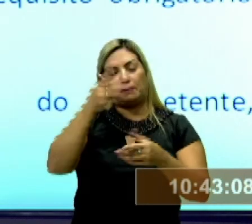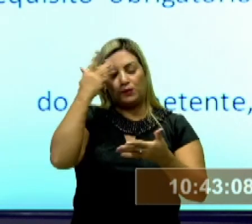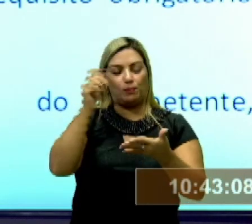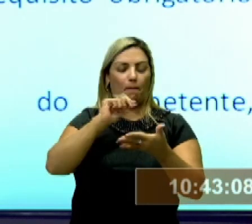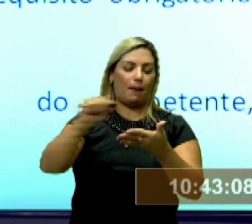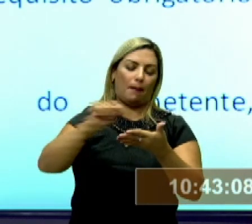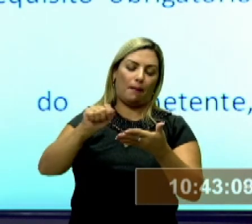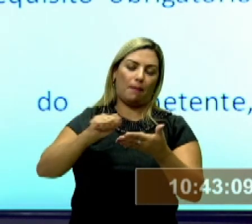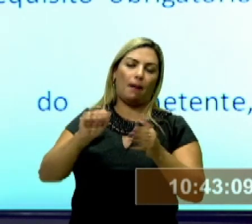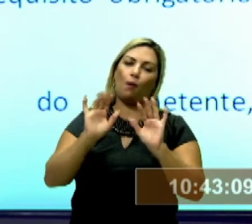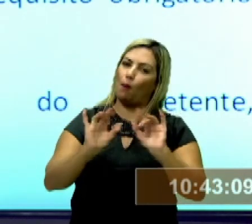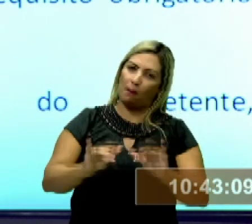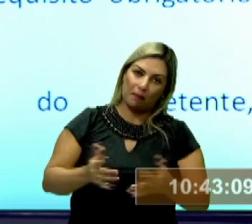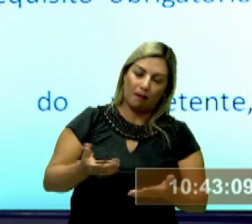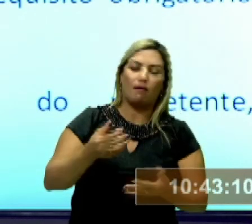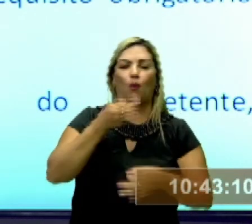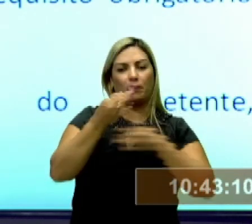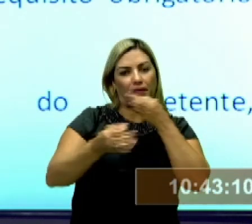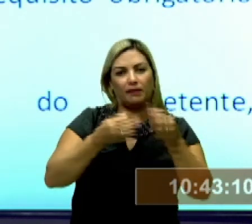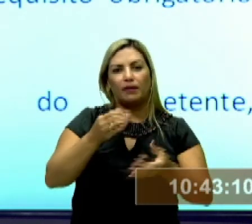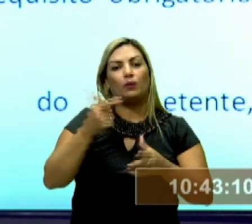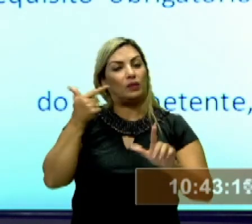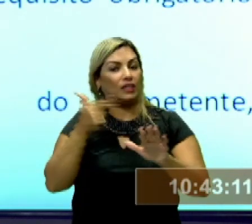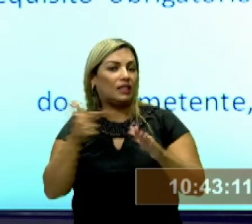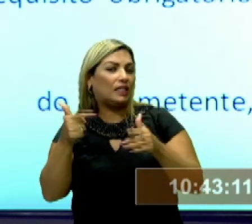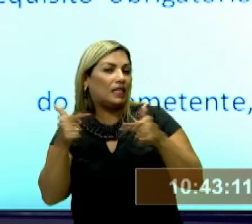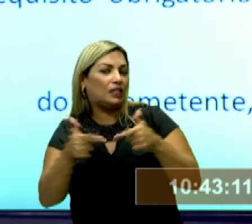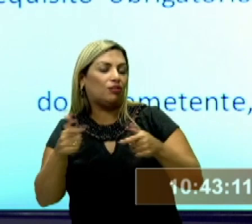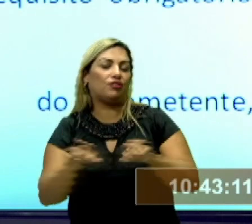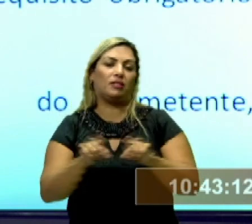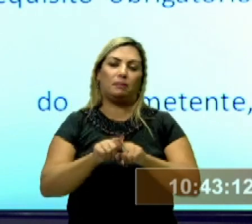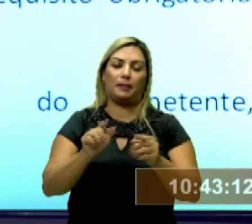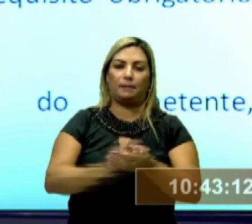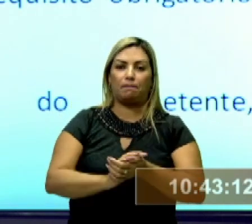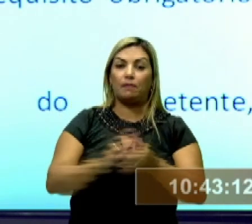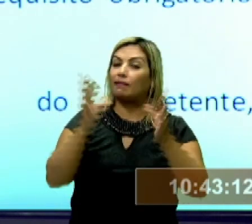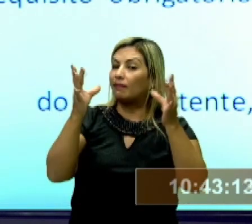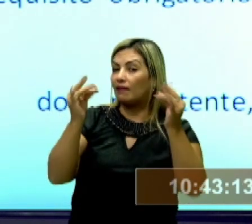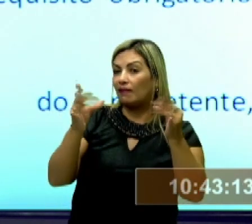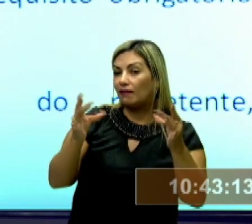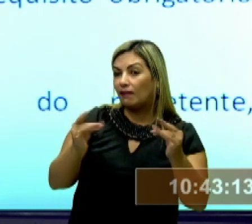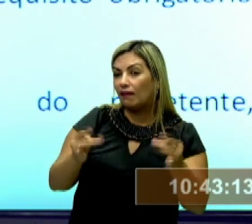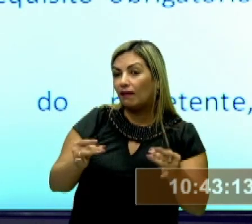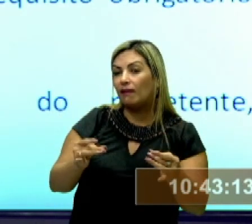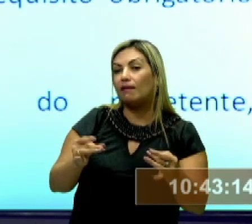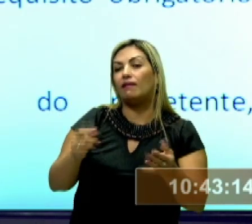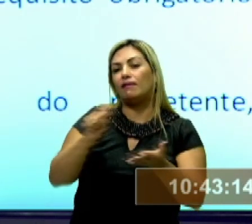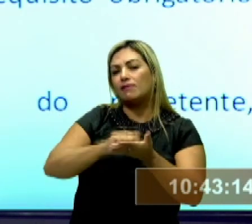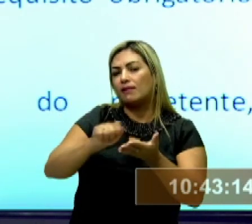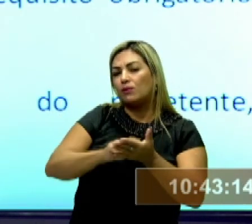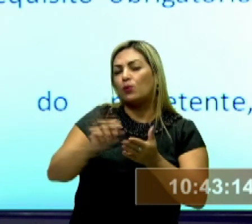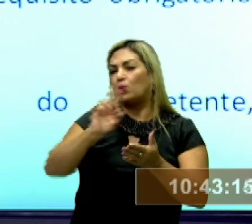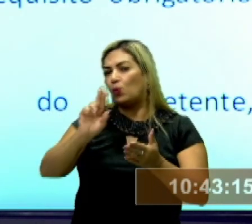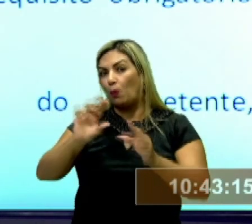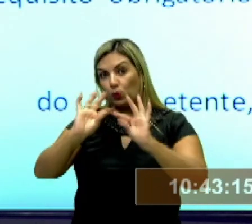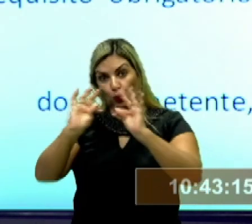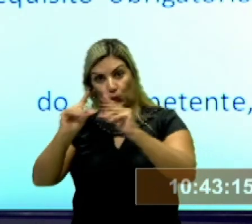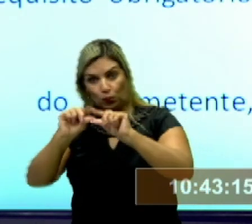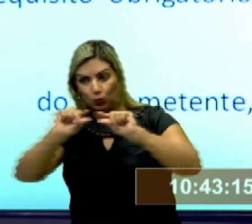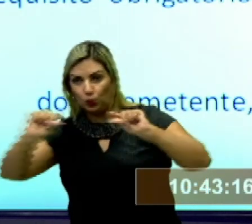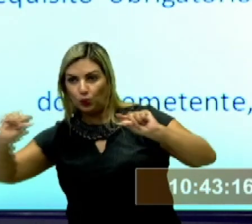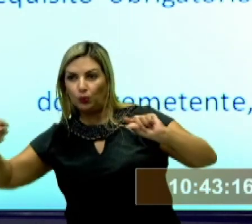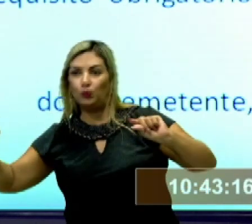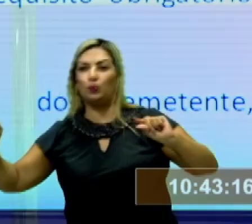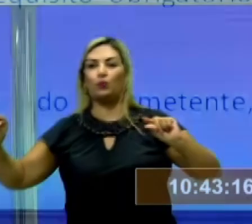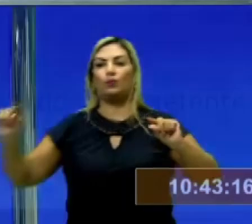fazendo o comentário, a crítica, e o detalhamento da assinatura, que é o nome completo, do remetente,